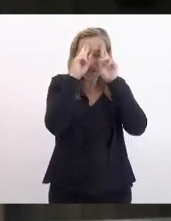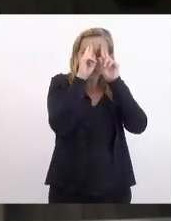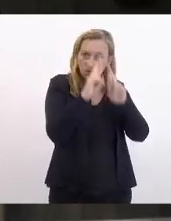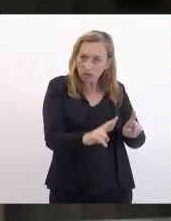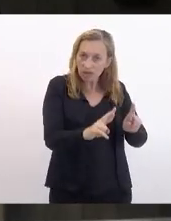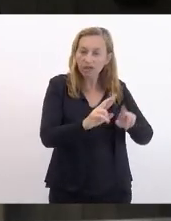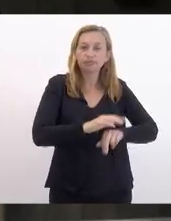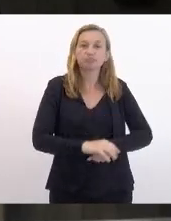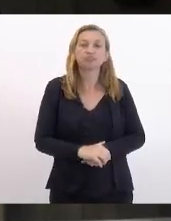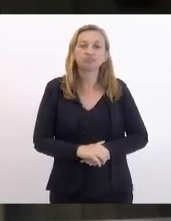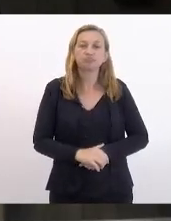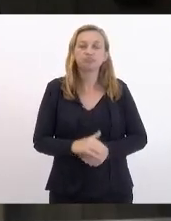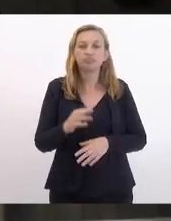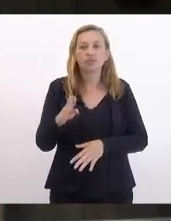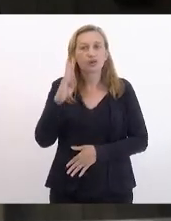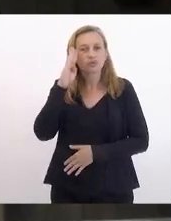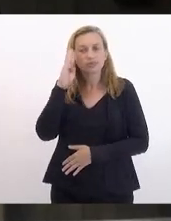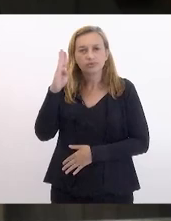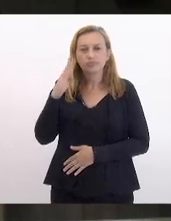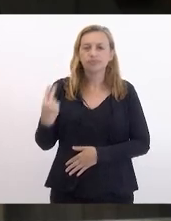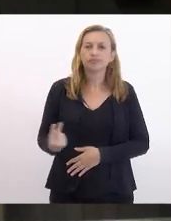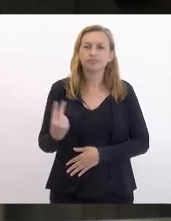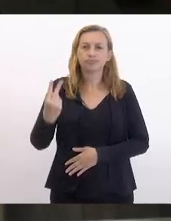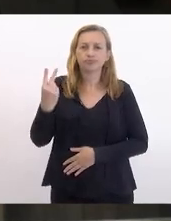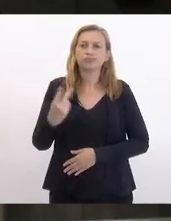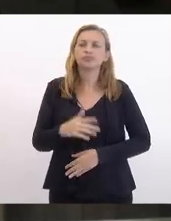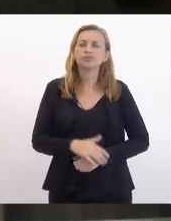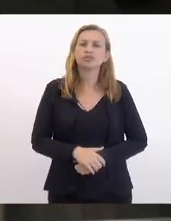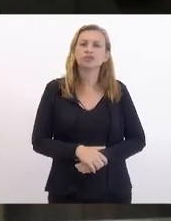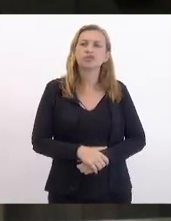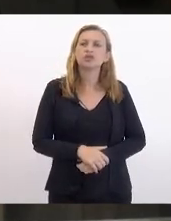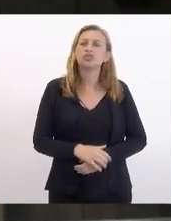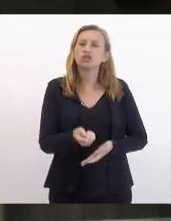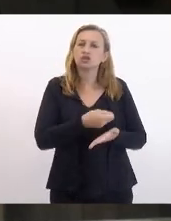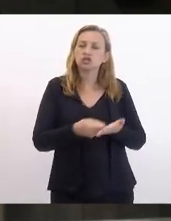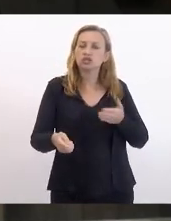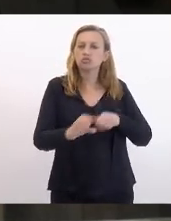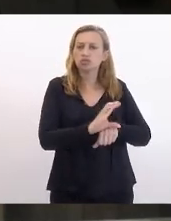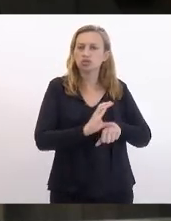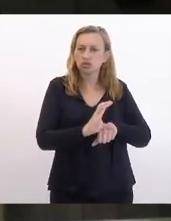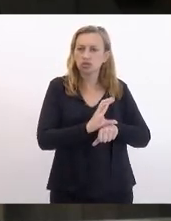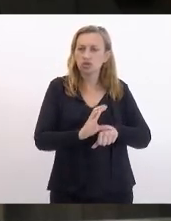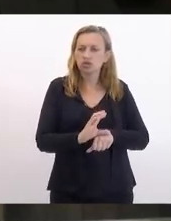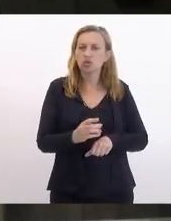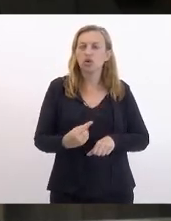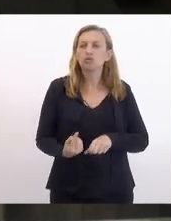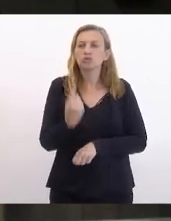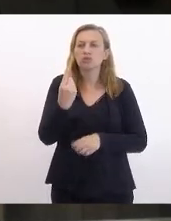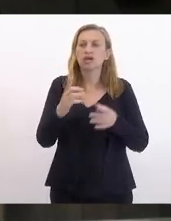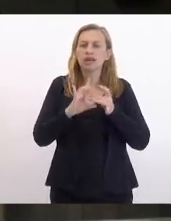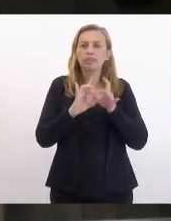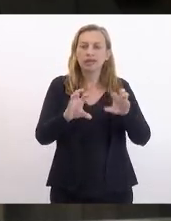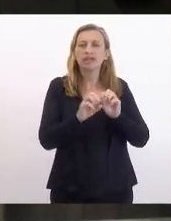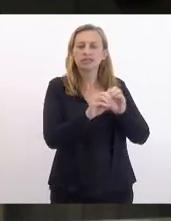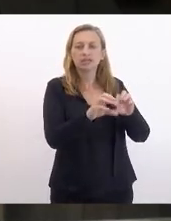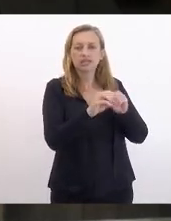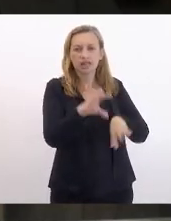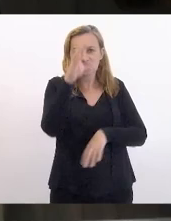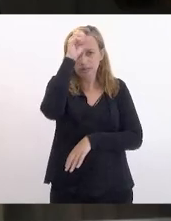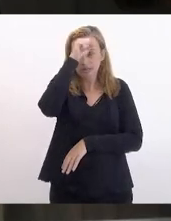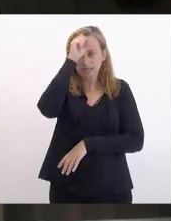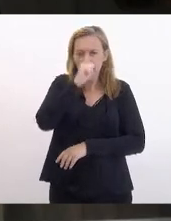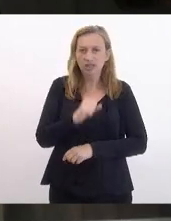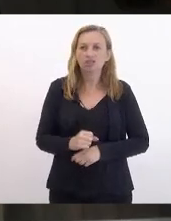respeitar os princípios e os prefeitos que estão inscritos na Constituição um deles a liberdade de ensinar e de aprender